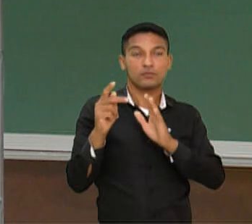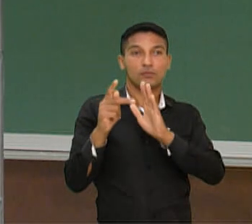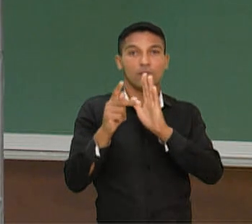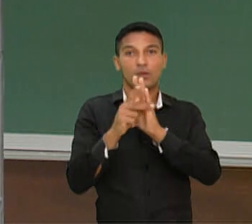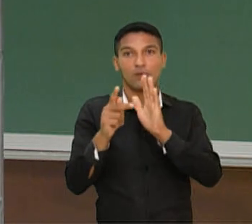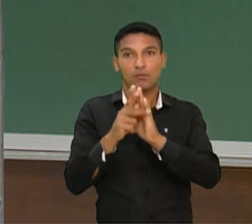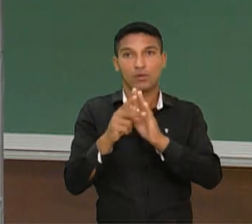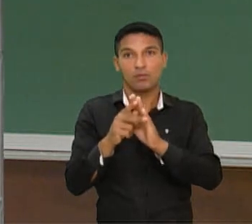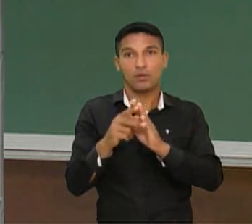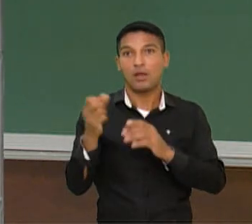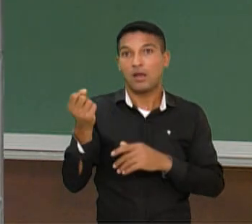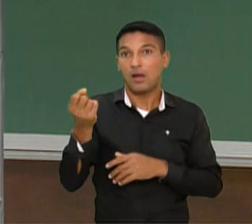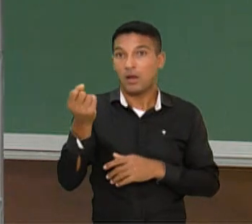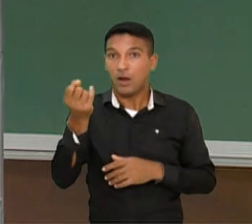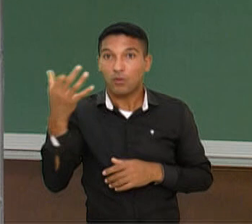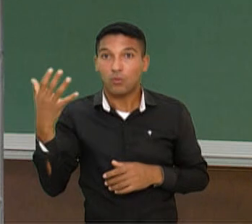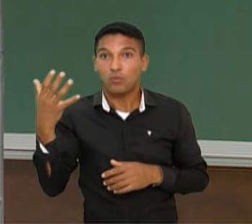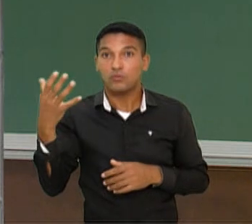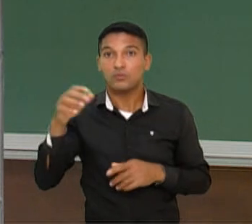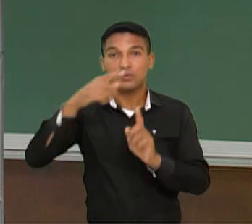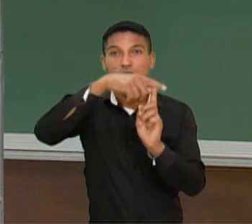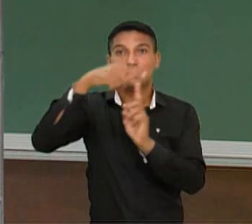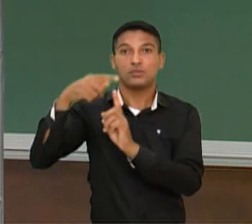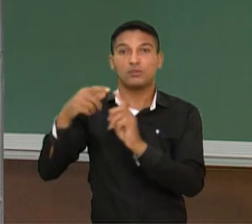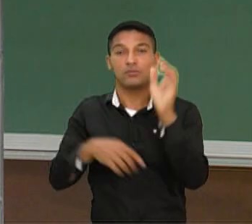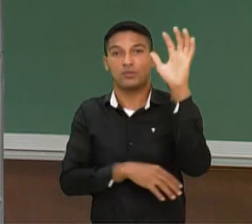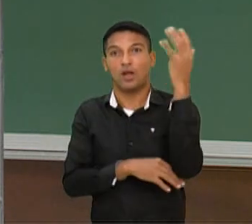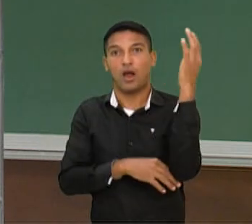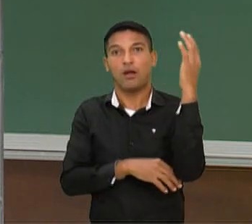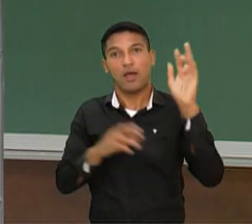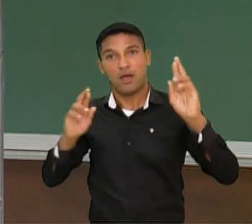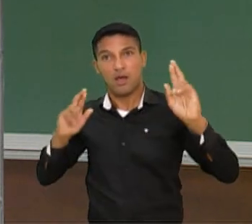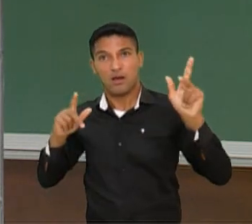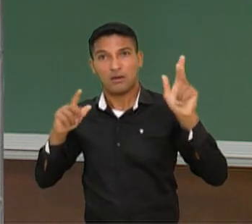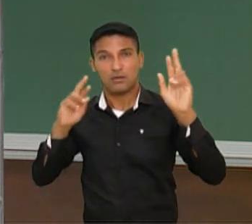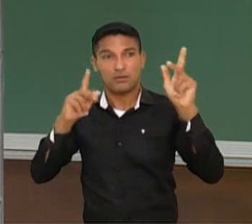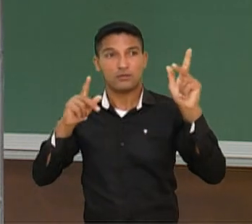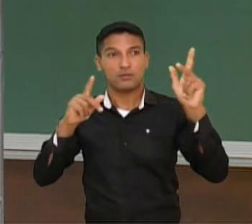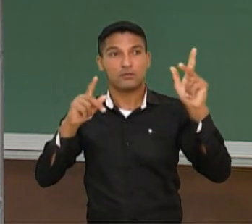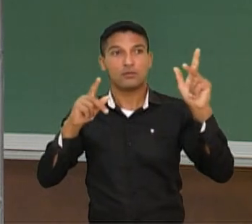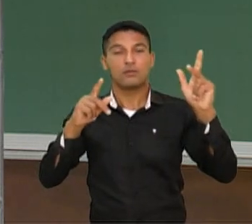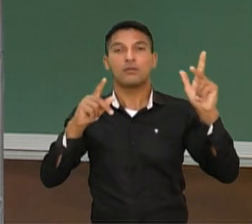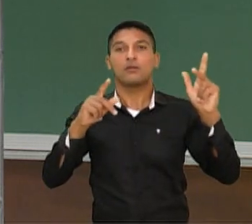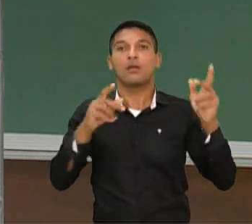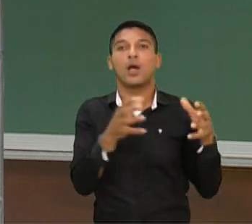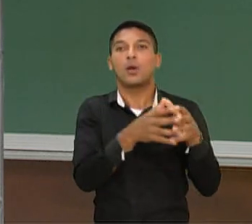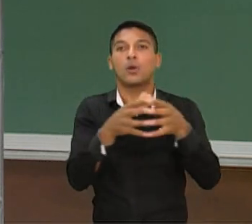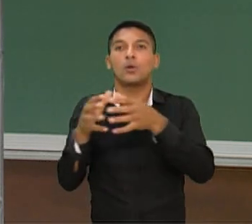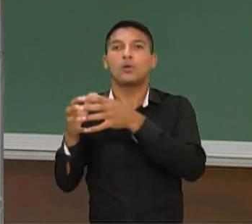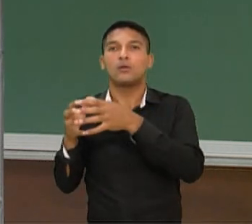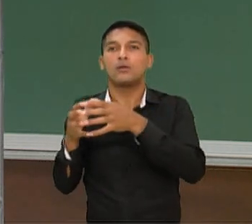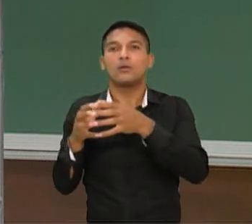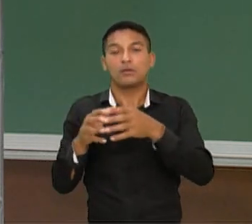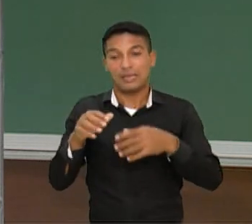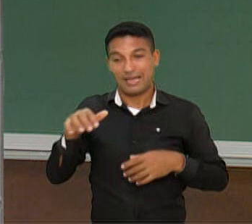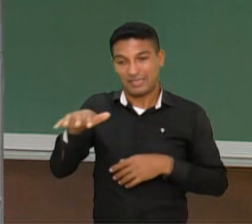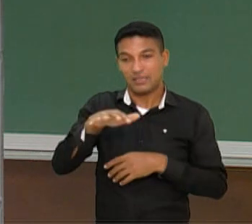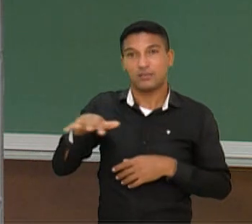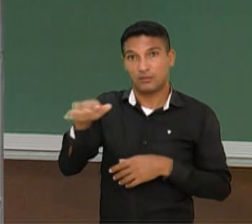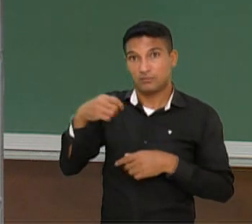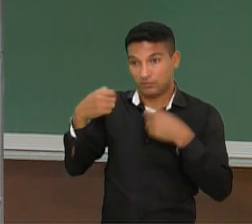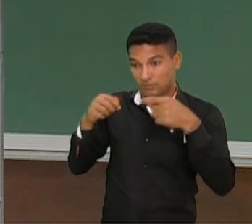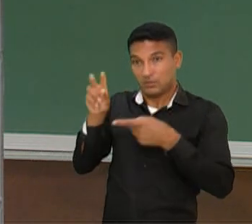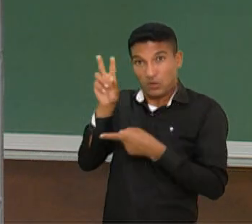outras espécies não dão conta. Então, uma adaptação muito perspicaz que faz com que a região tenha que ser preservada